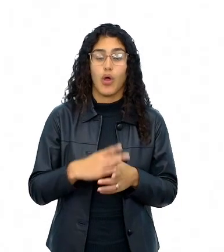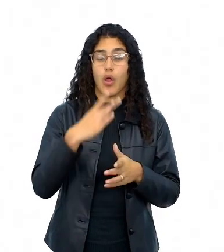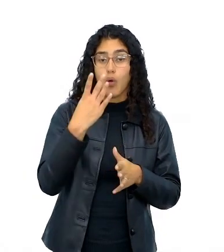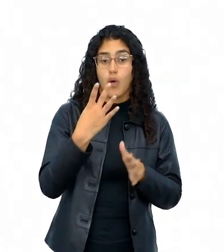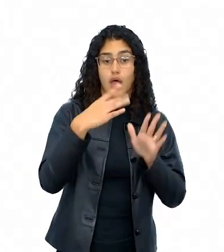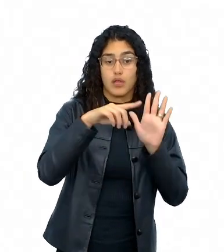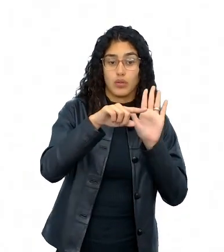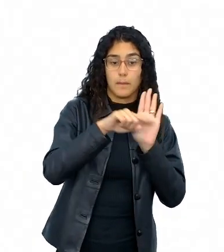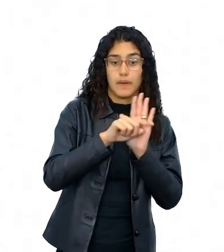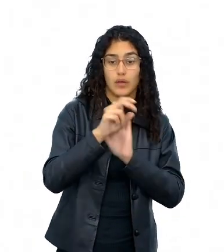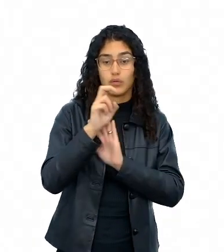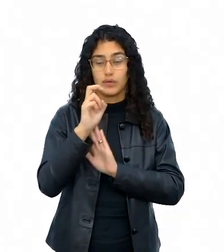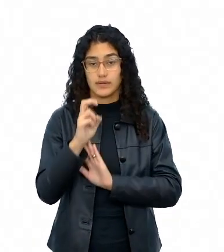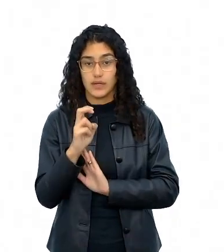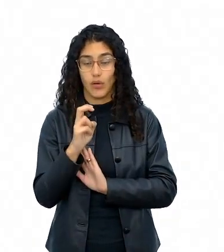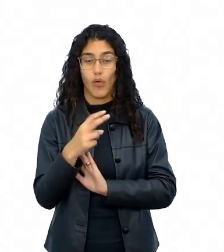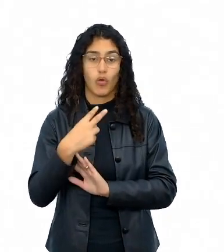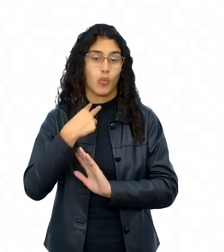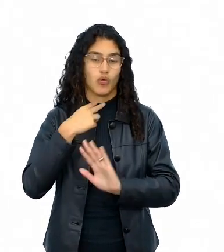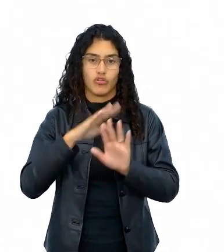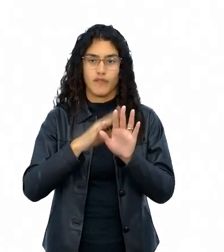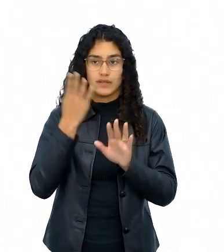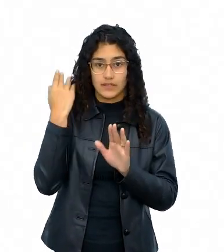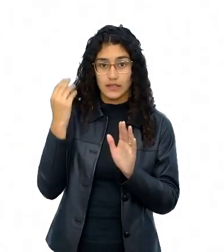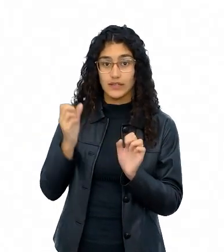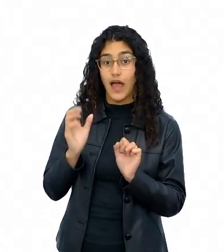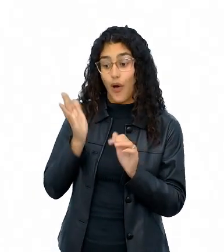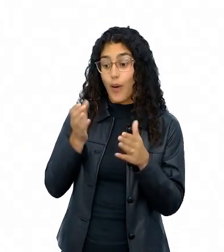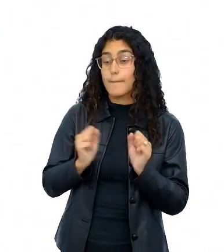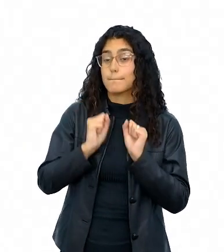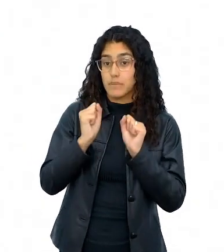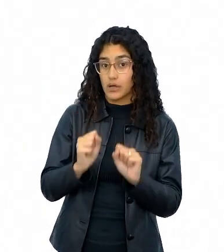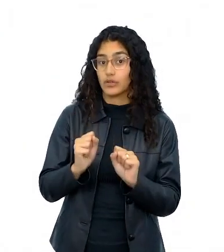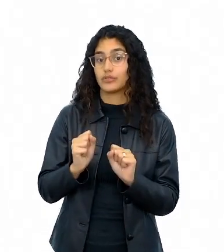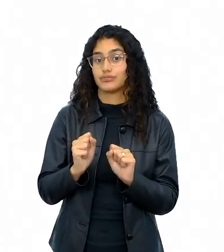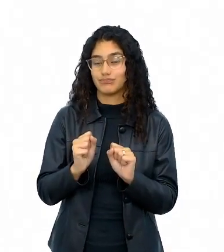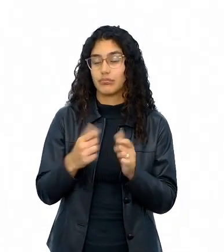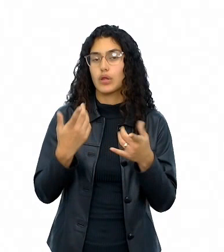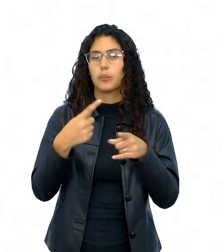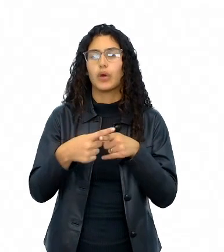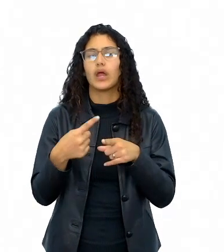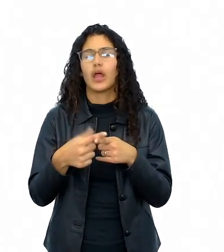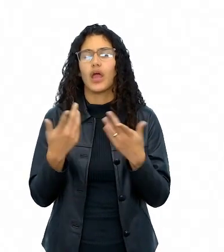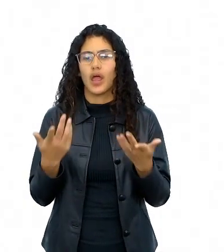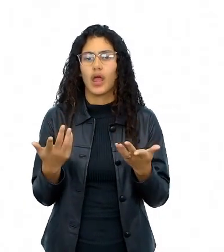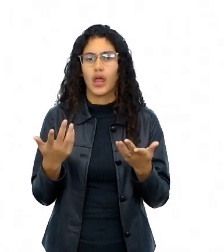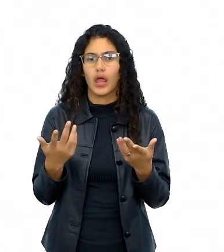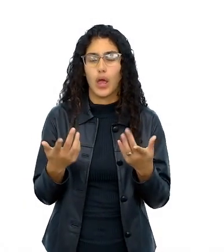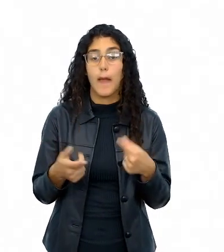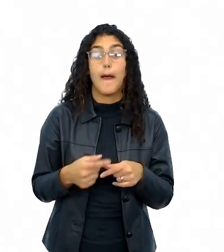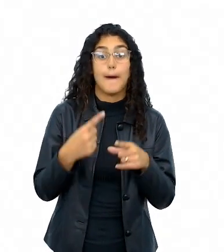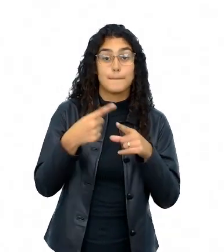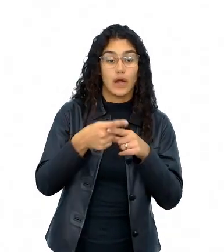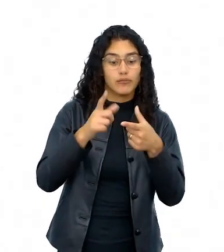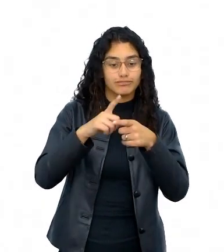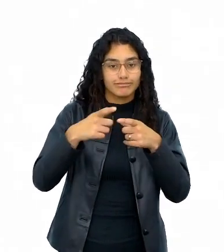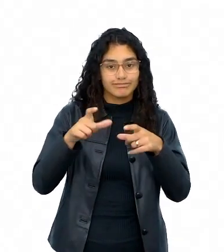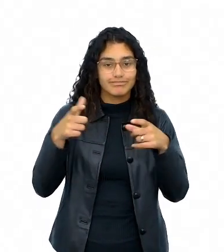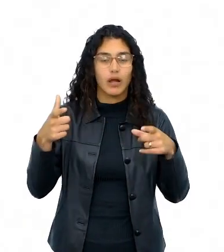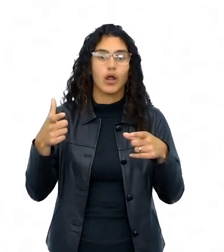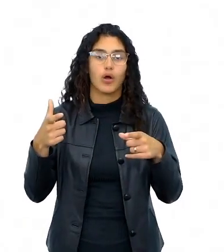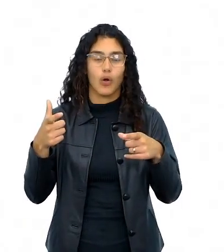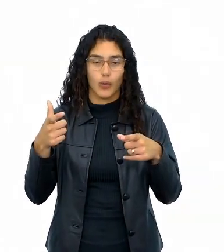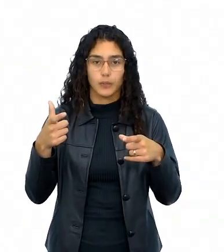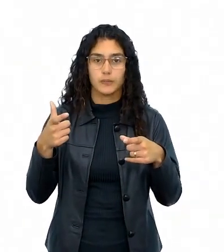menos 5, que ele não podia fazer antes, agora ele pode, né? Mas por que que ele pode? Porque ampliou,